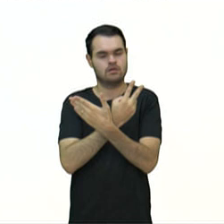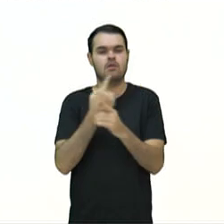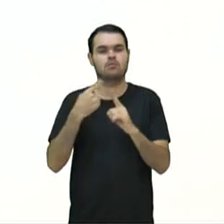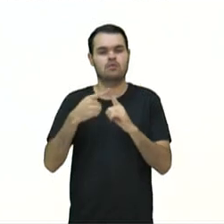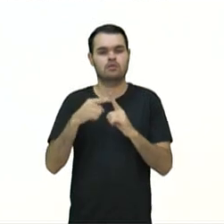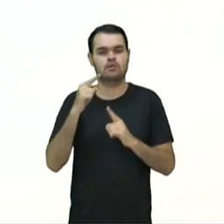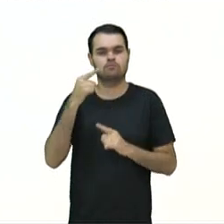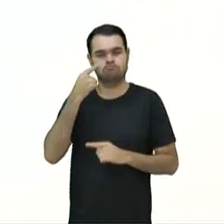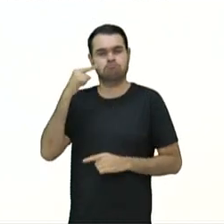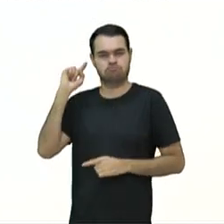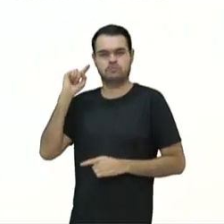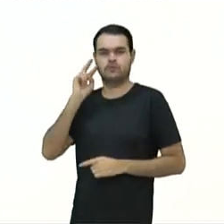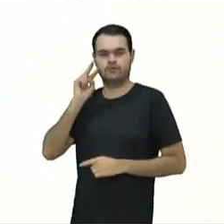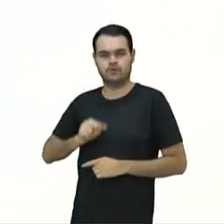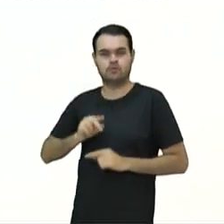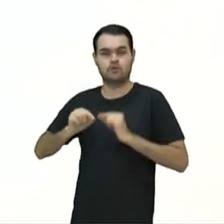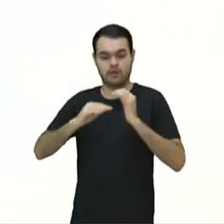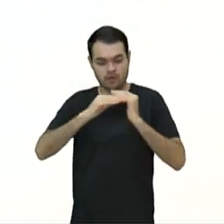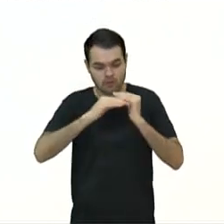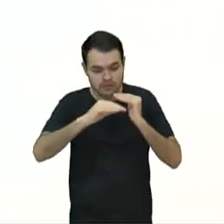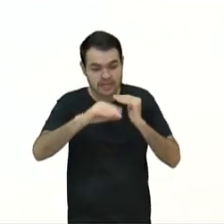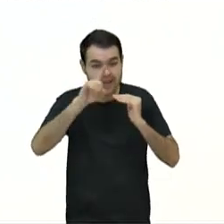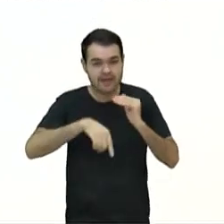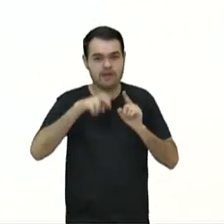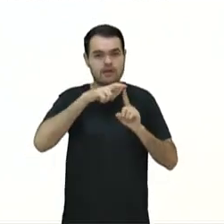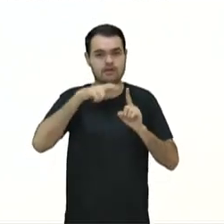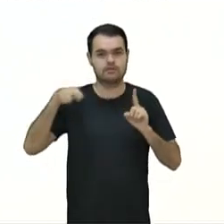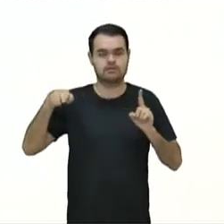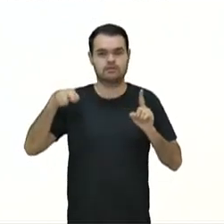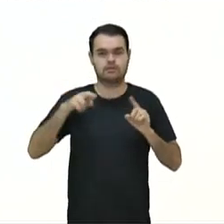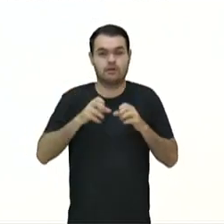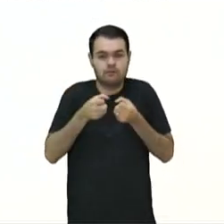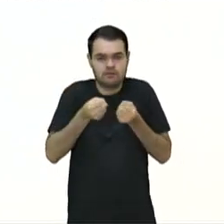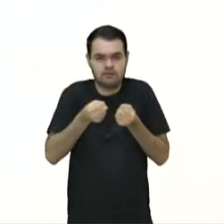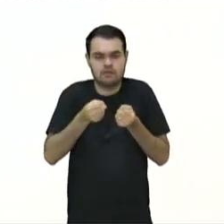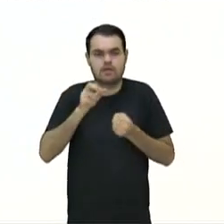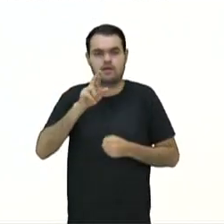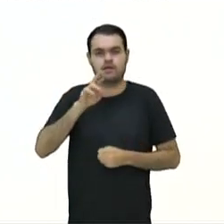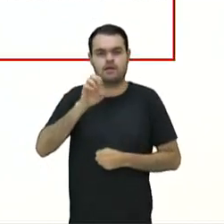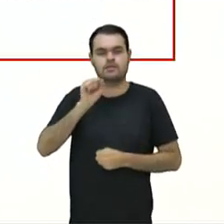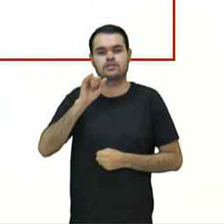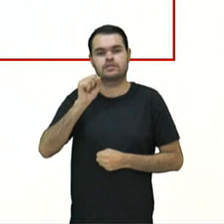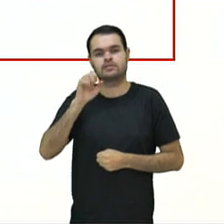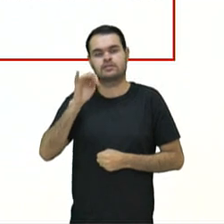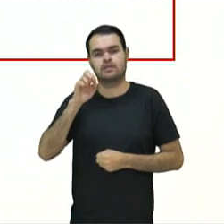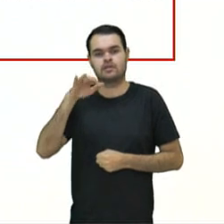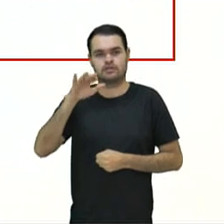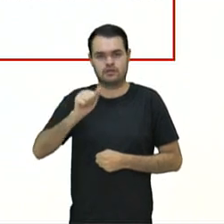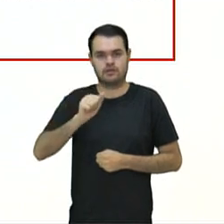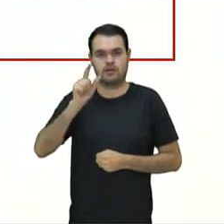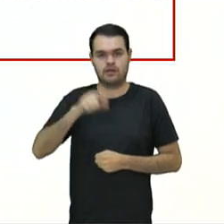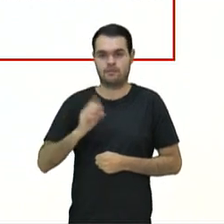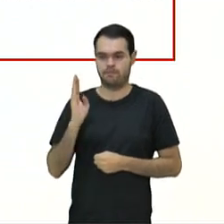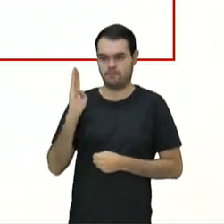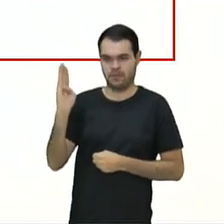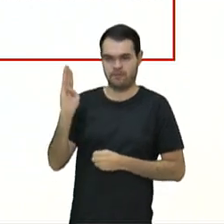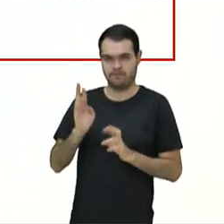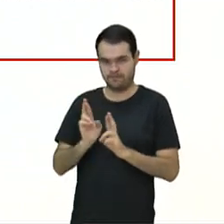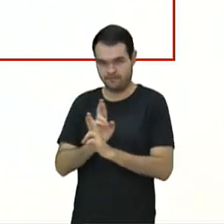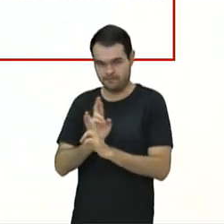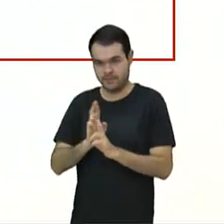vimos que o que se mantém constante é a resistência. Então, a letra certa é a B. É a razão